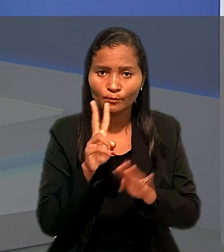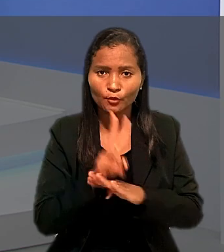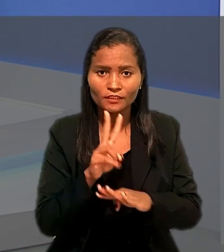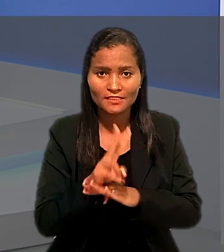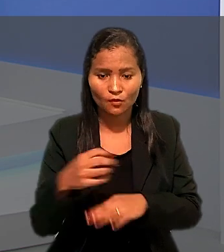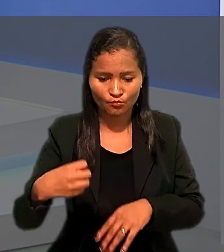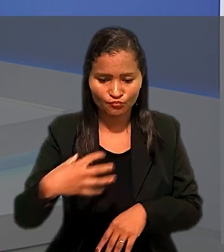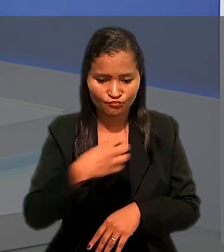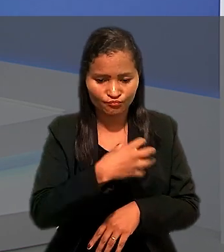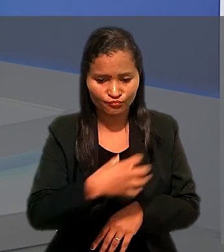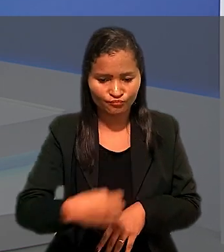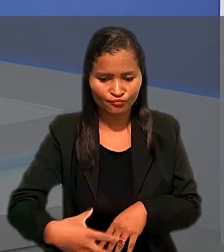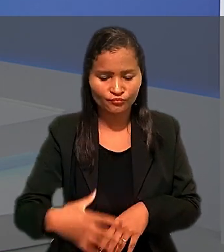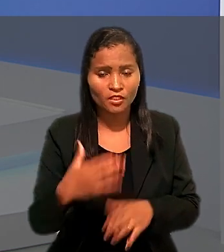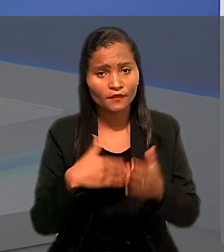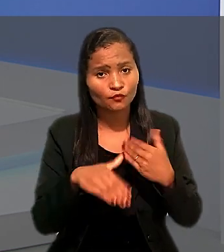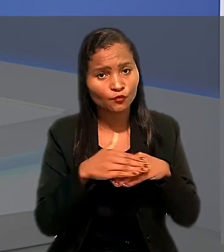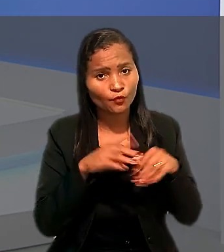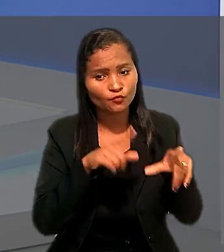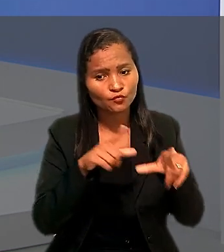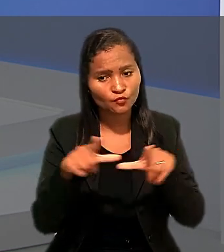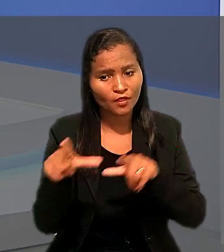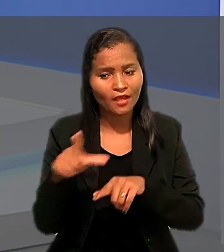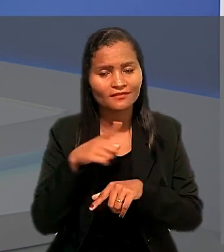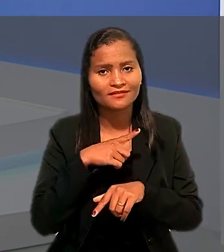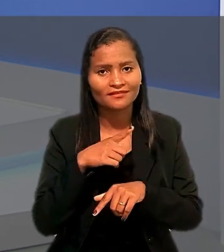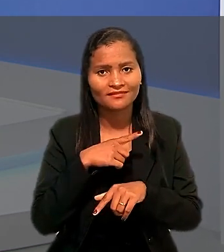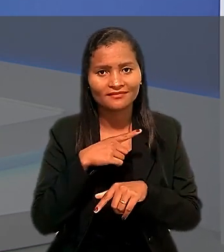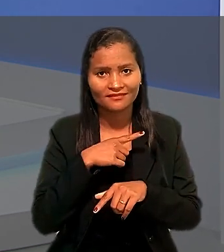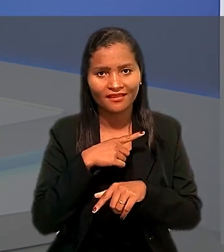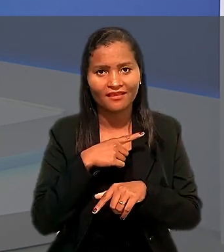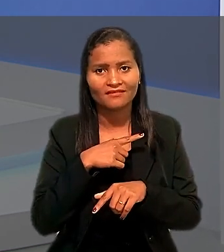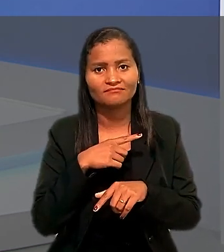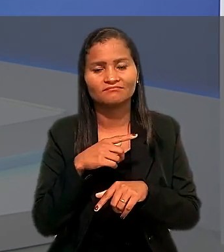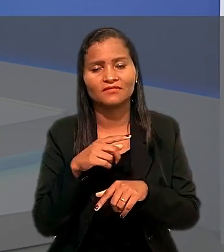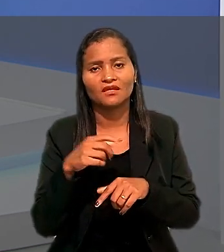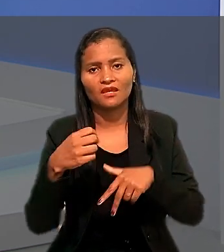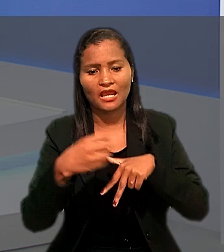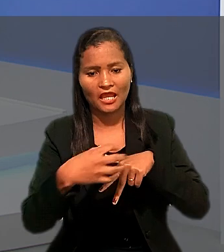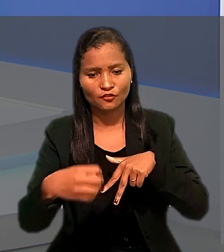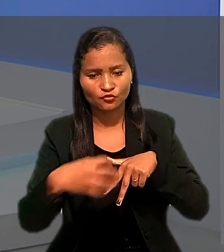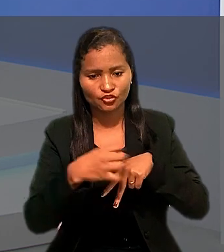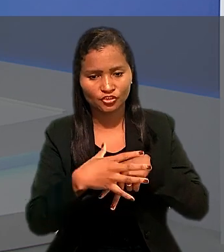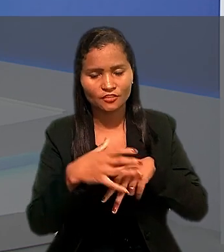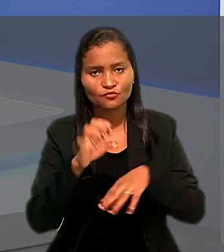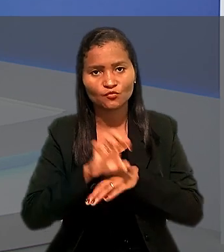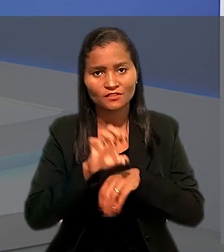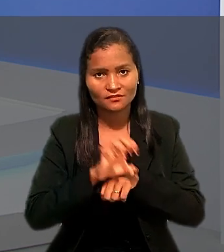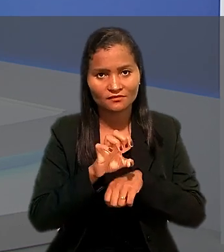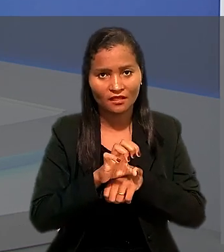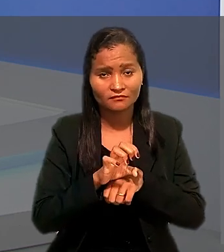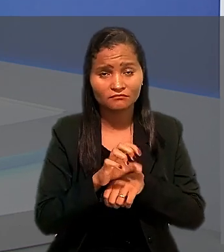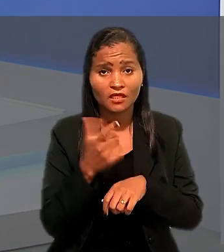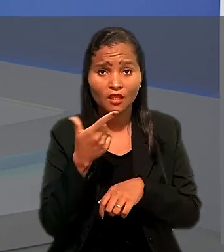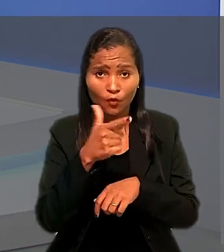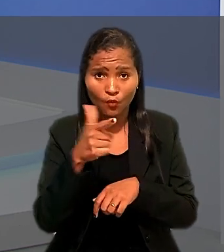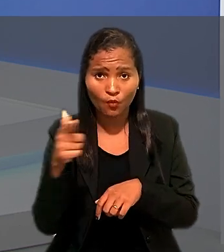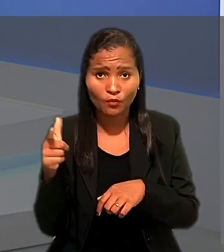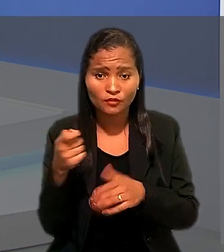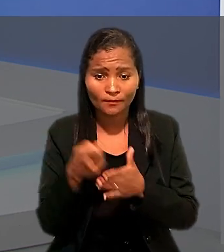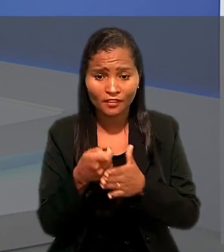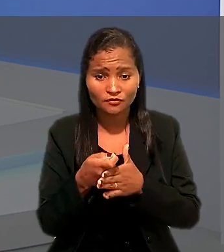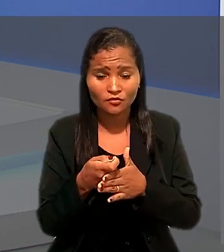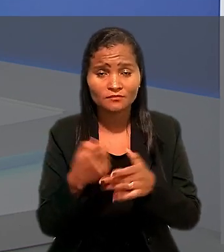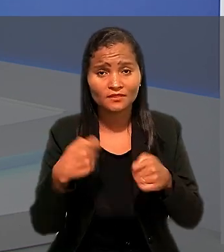de proteção radiológica em todas as unidades que utilizem aparelho de raio-x no estado, entre outras obrigações